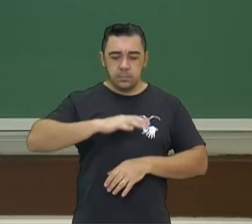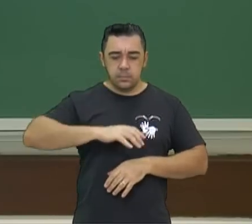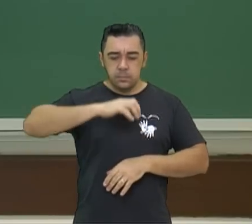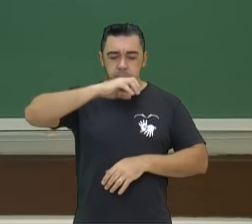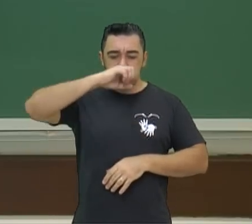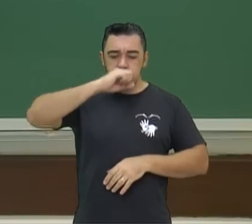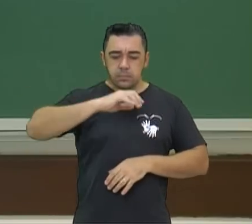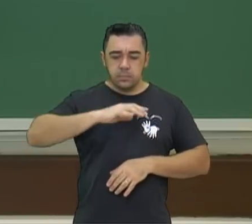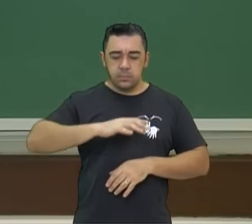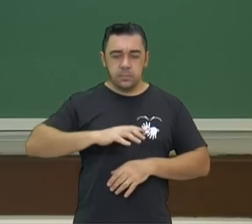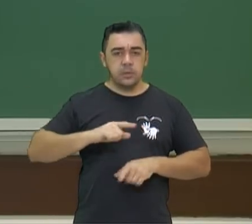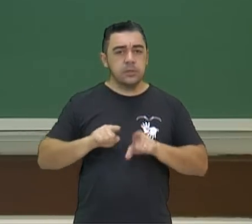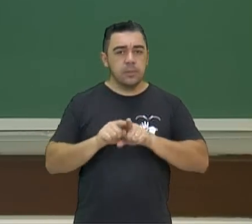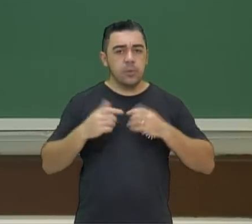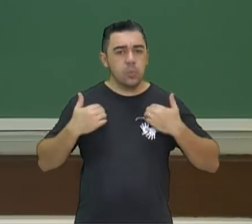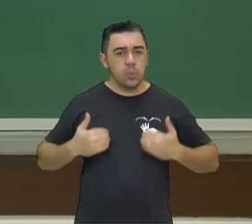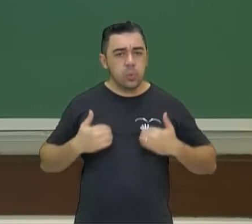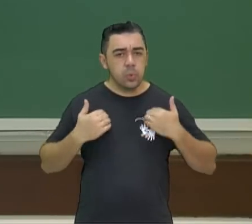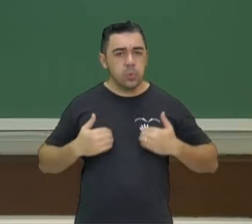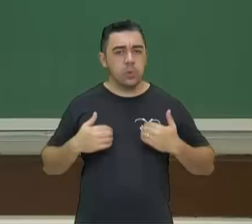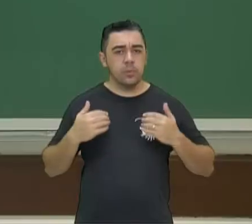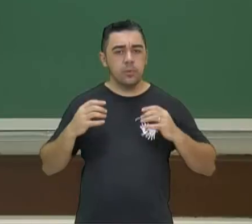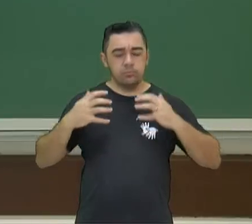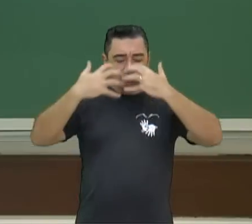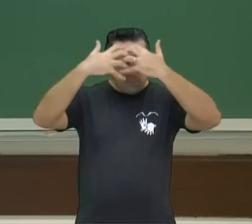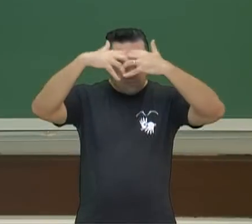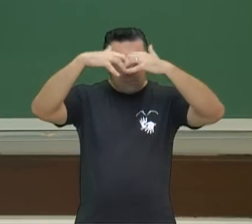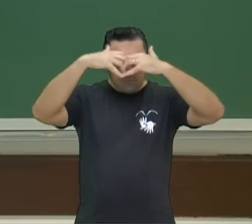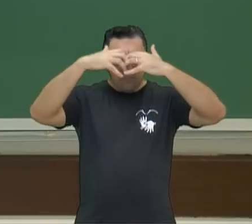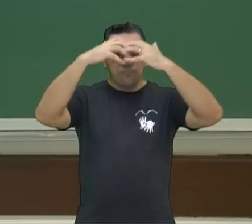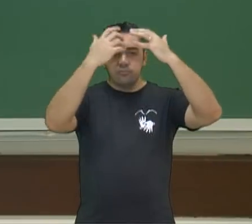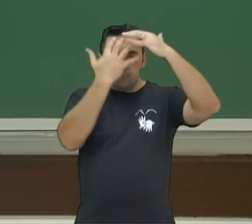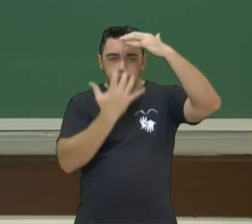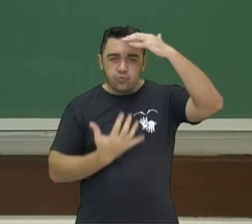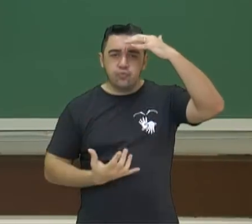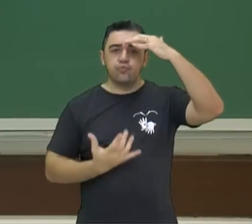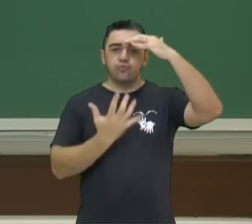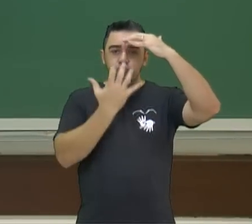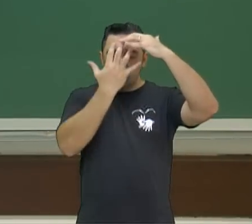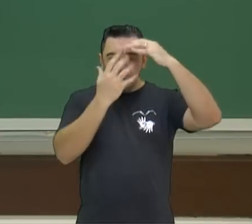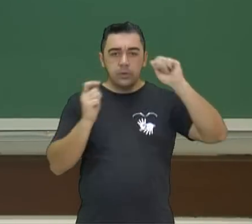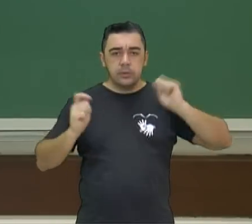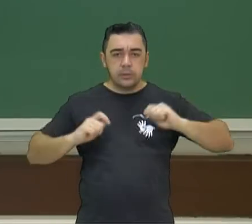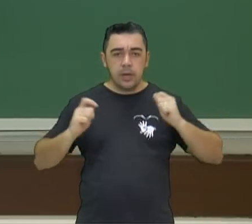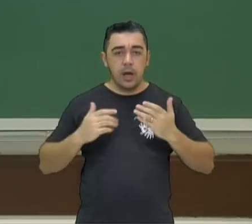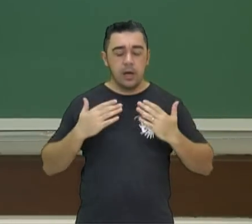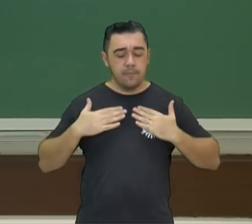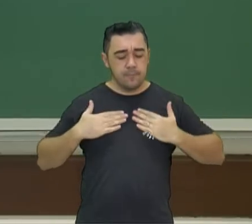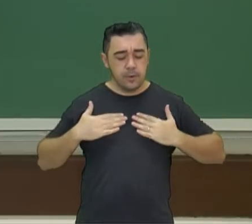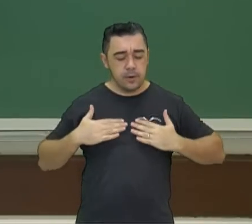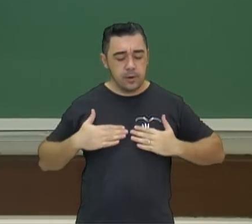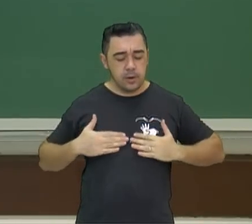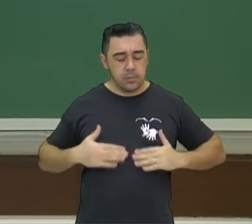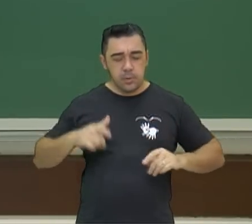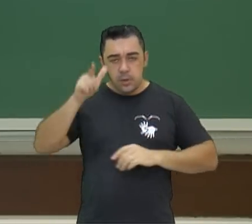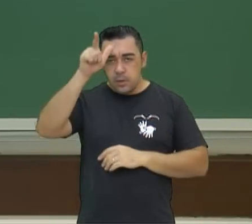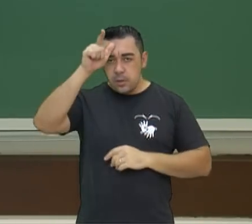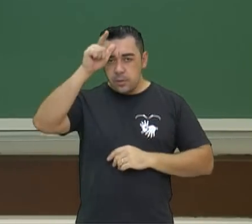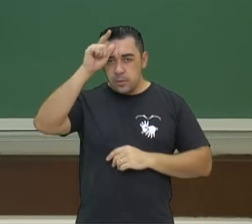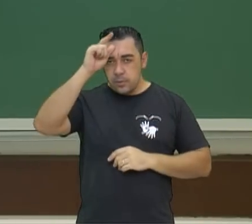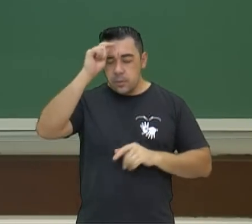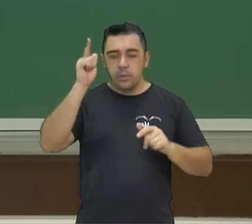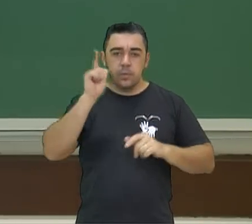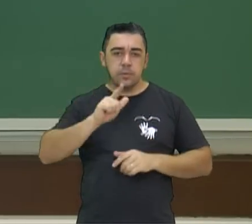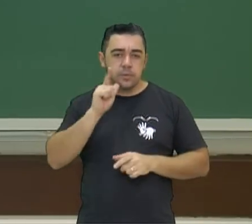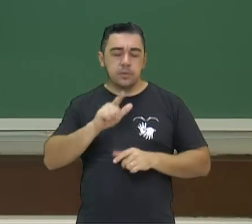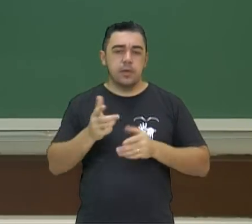nervoso, as pessoas ficam nervosas, tremem, né? Então ali você tem que ter um controle emocional, você tem que ficar calmo, ficar tranquilo, né? E